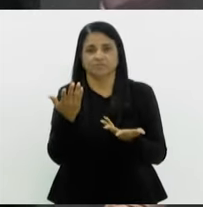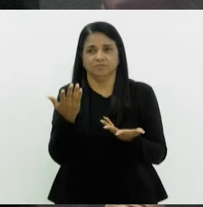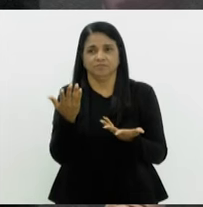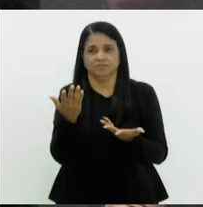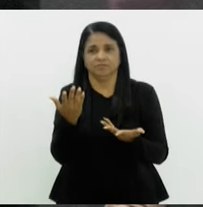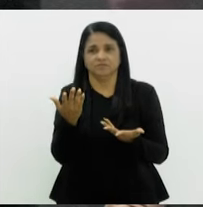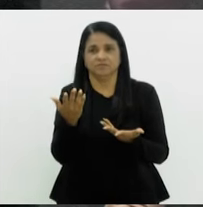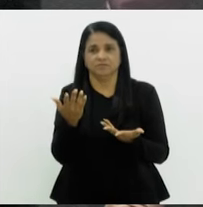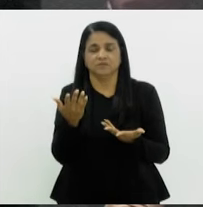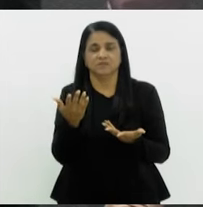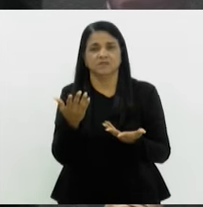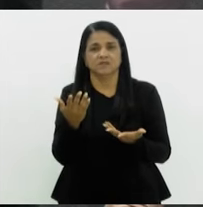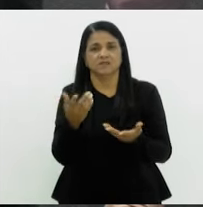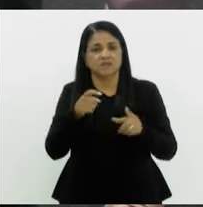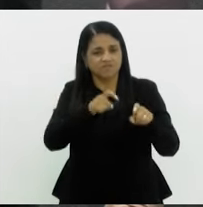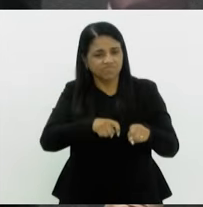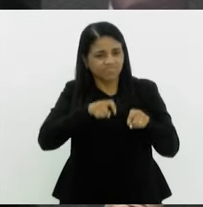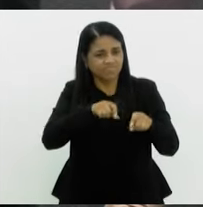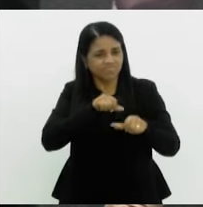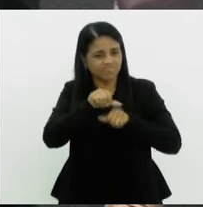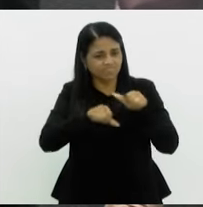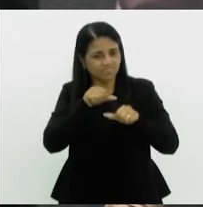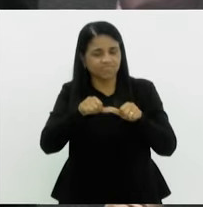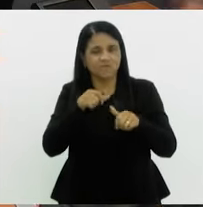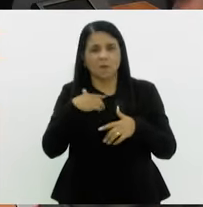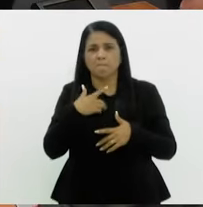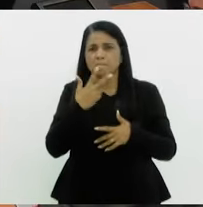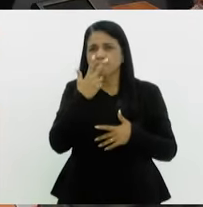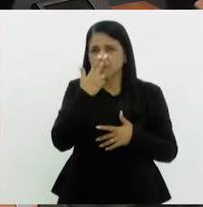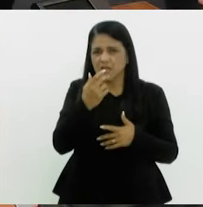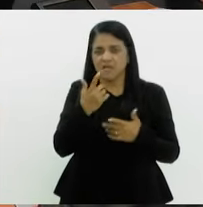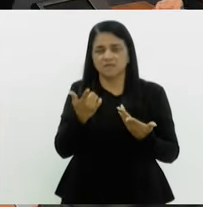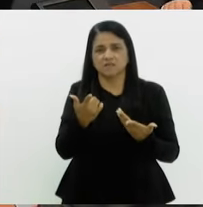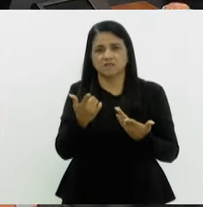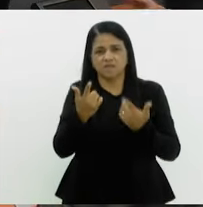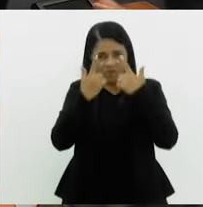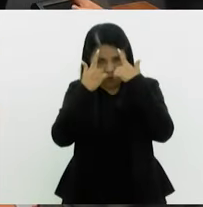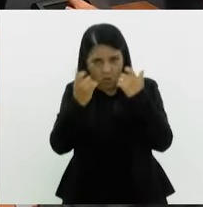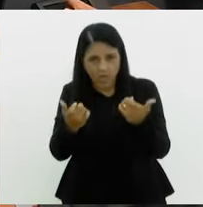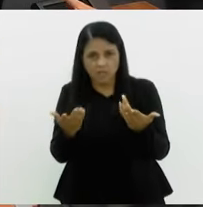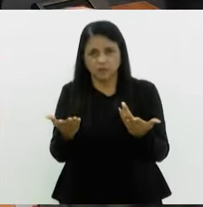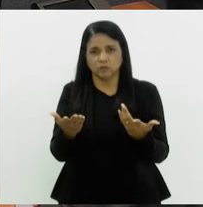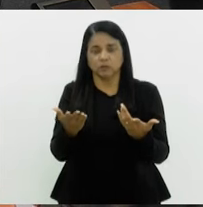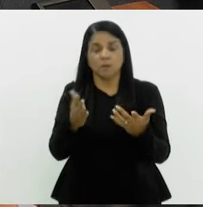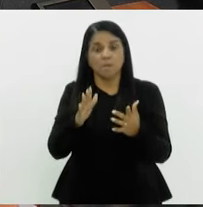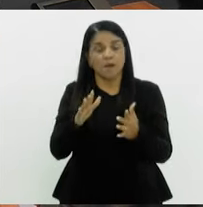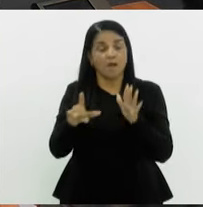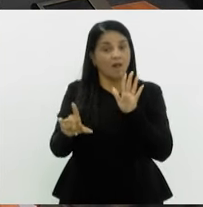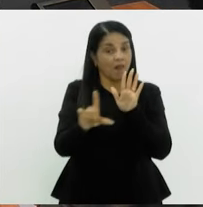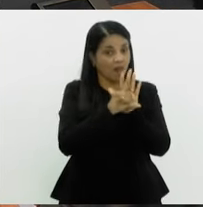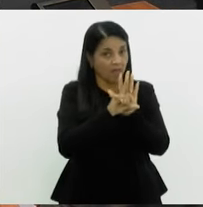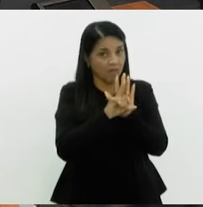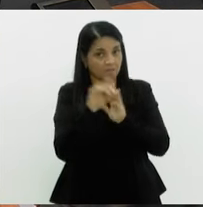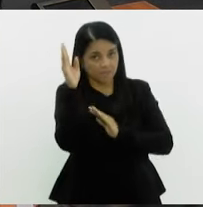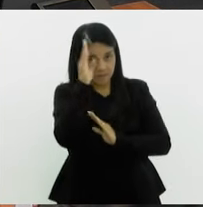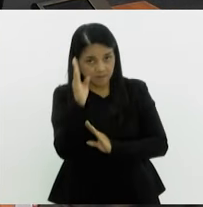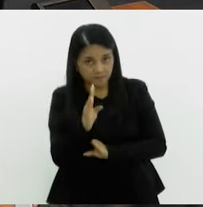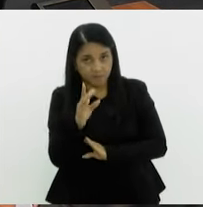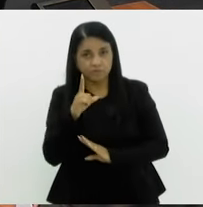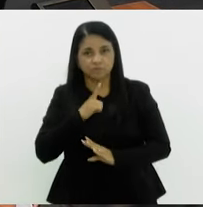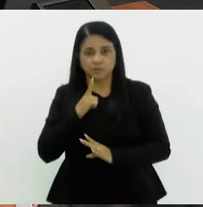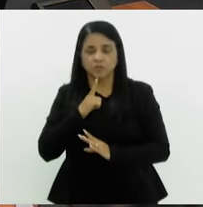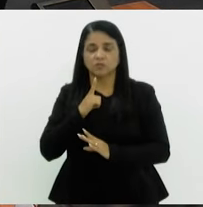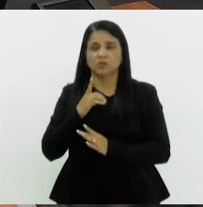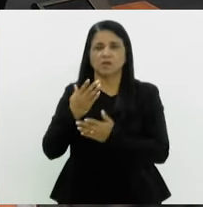reforma agrária é uma coisa agressiva, usurpadora. As leis brasileiras, desde o tempo